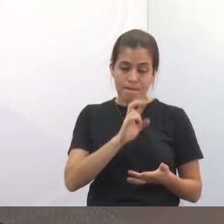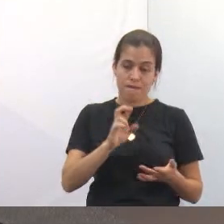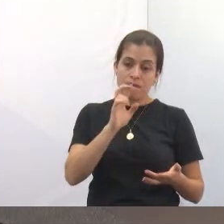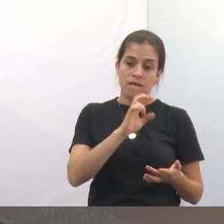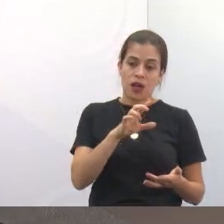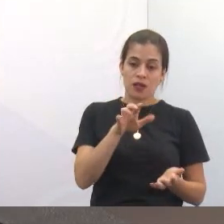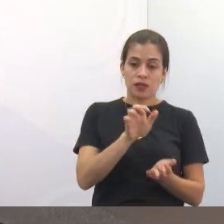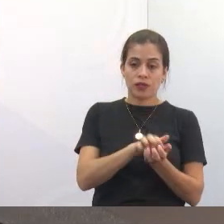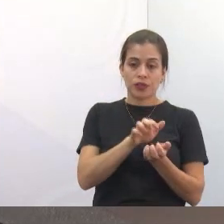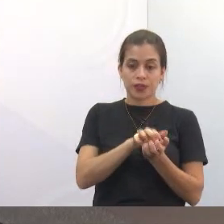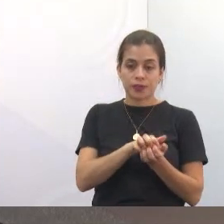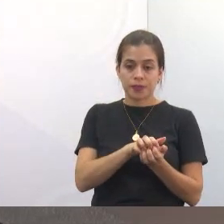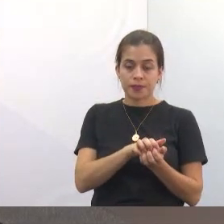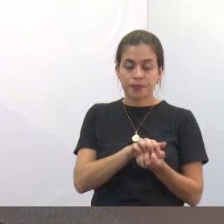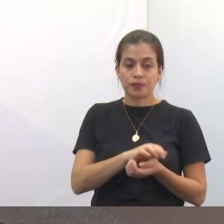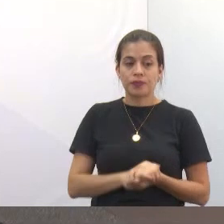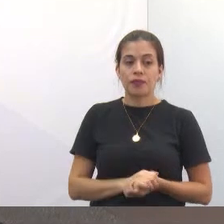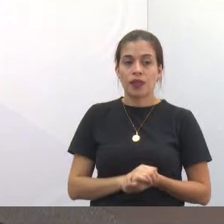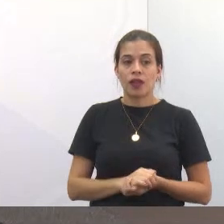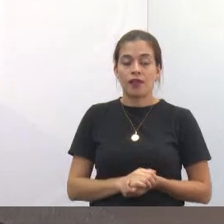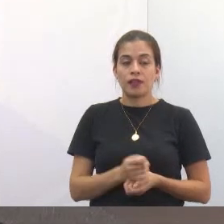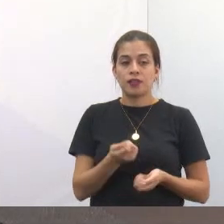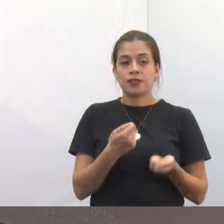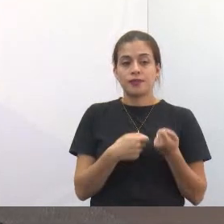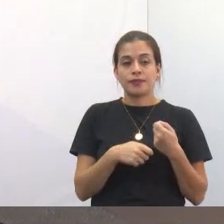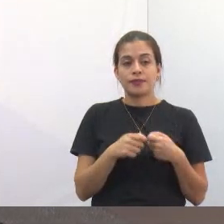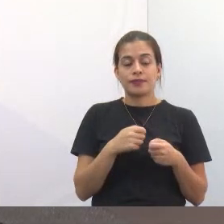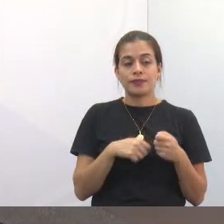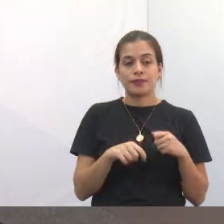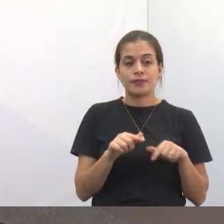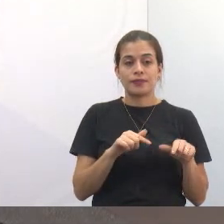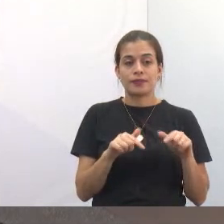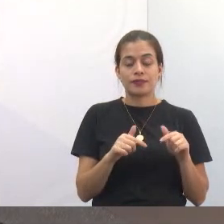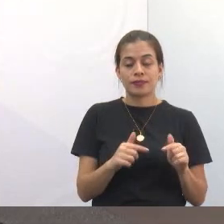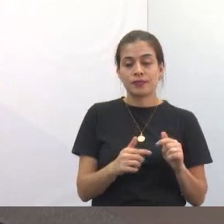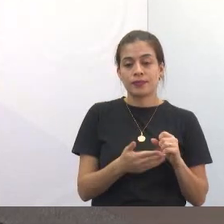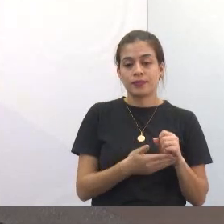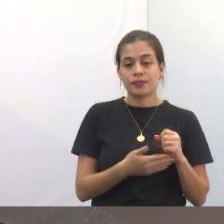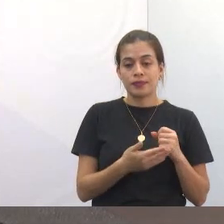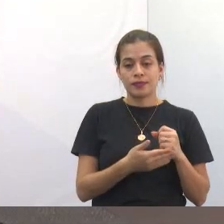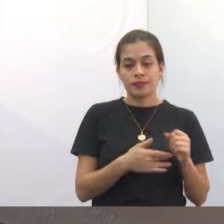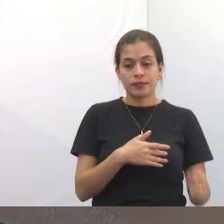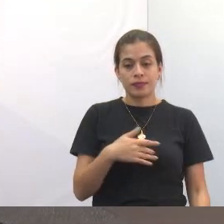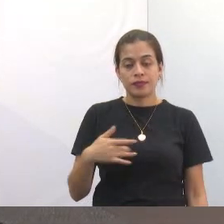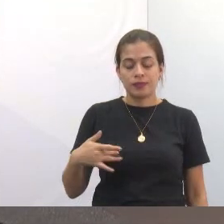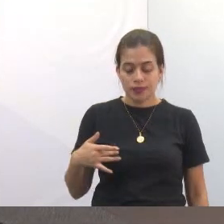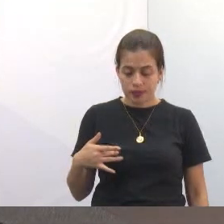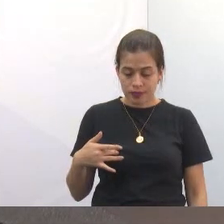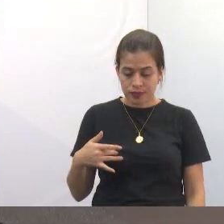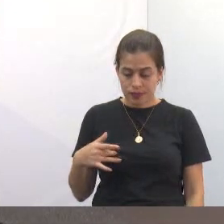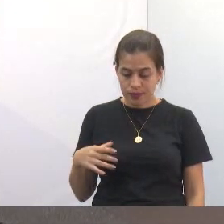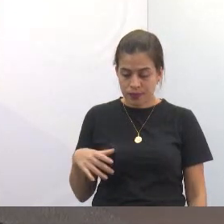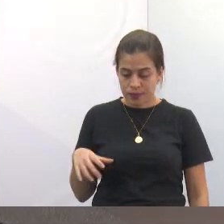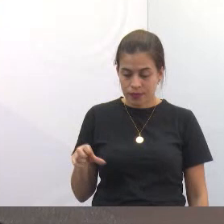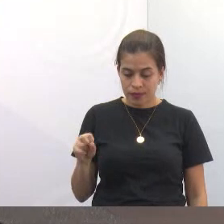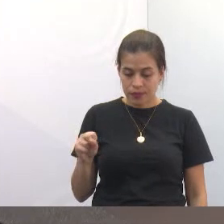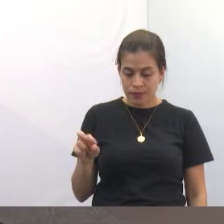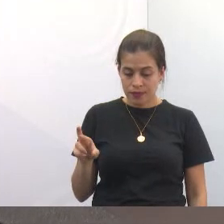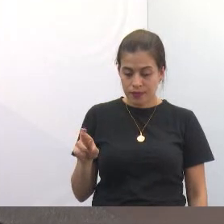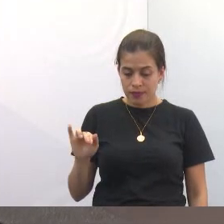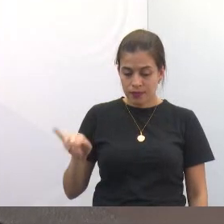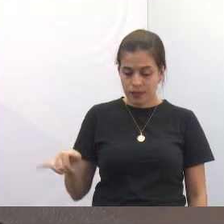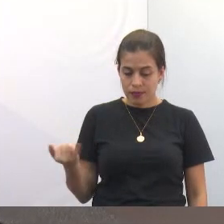de Jacareí, Serviço de Regulação de Serviço de Saneamento de Jacareí, SRJ, e